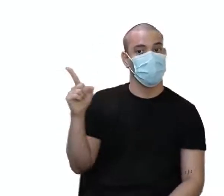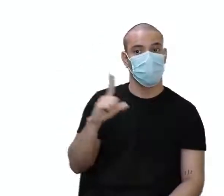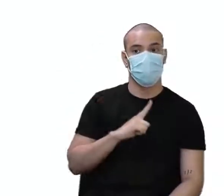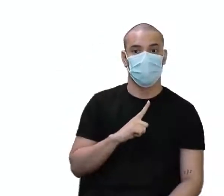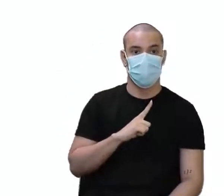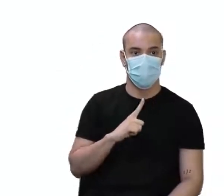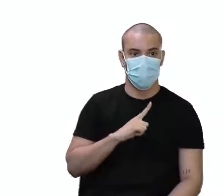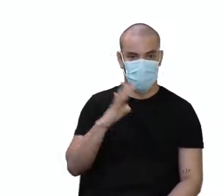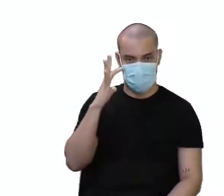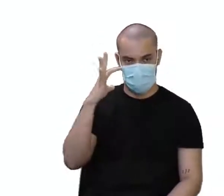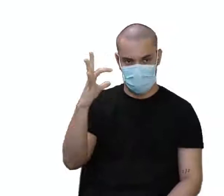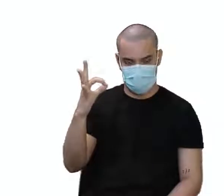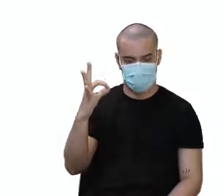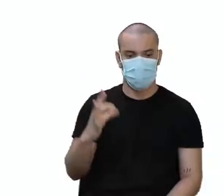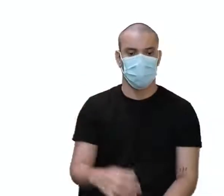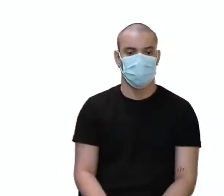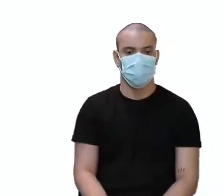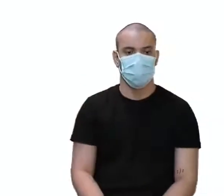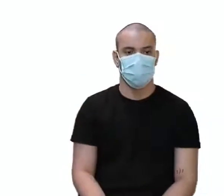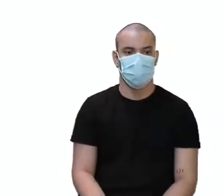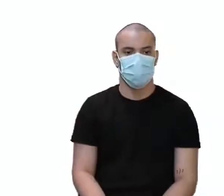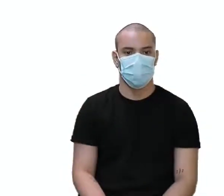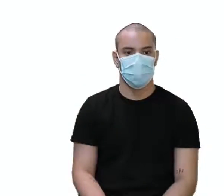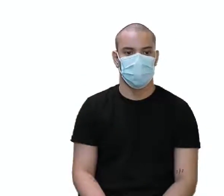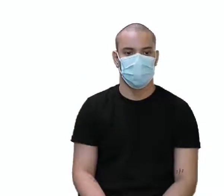tenho, presta atenção,